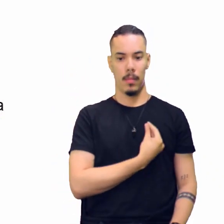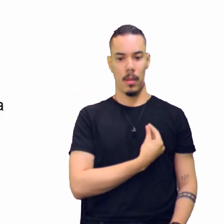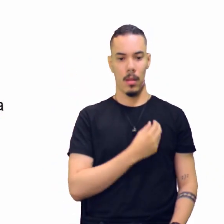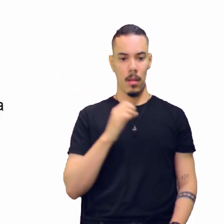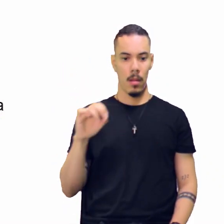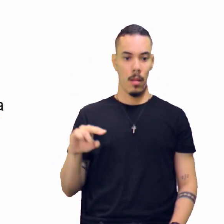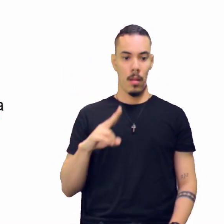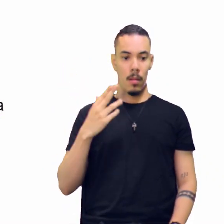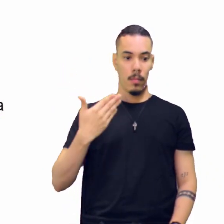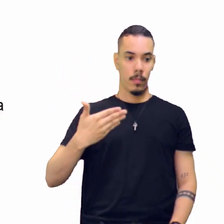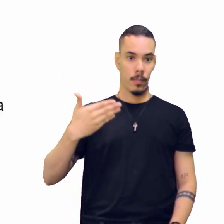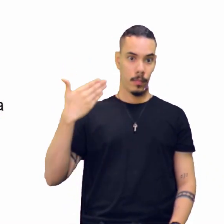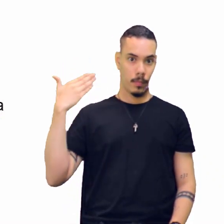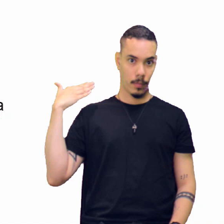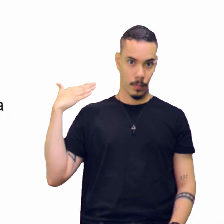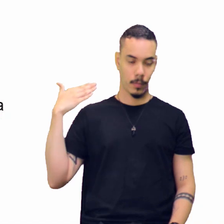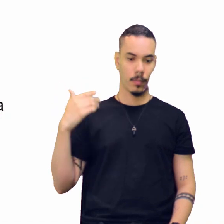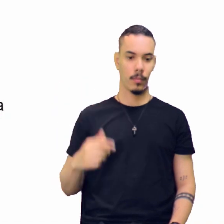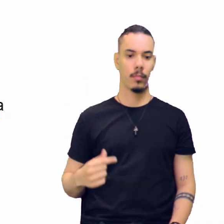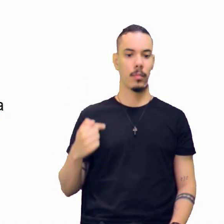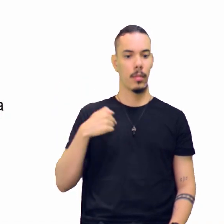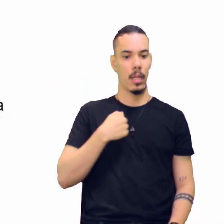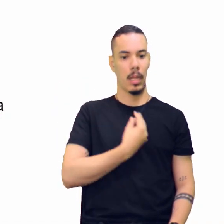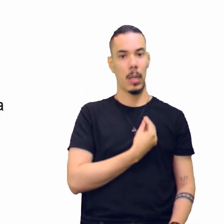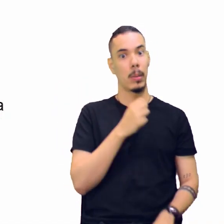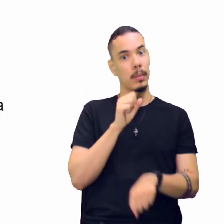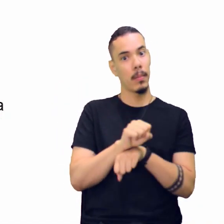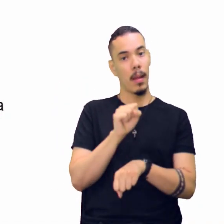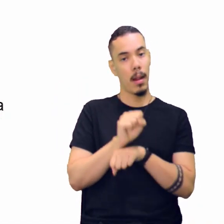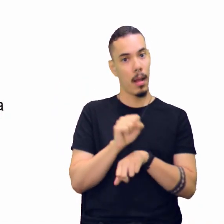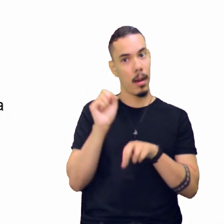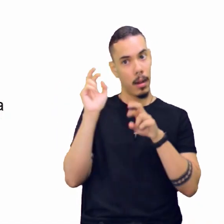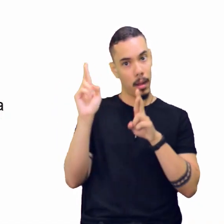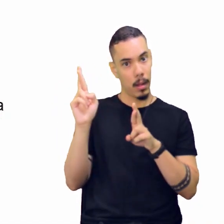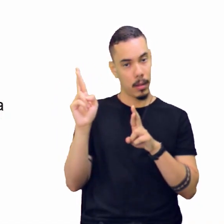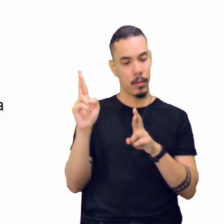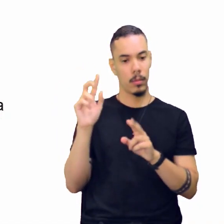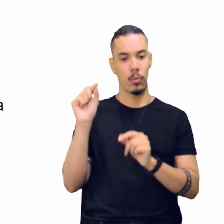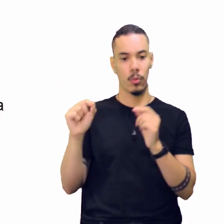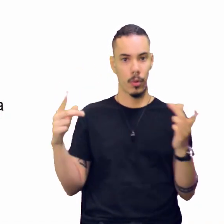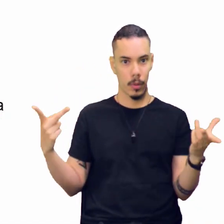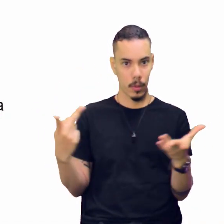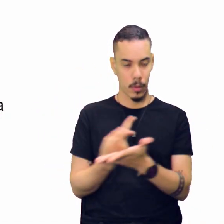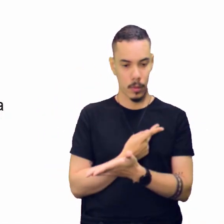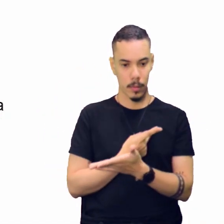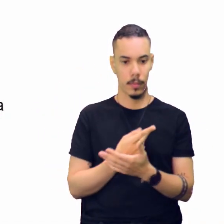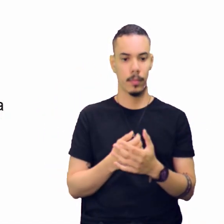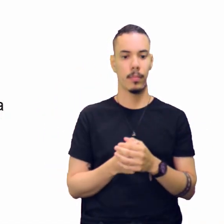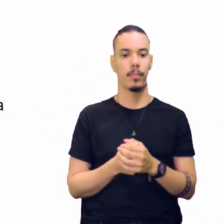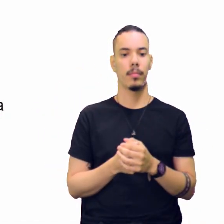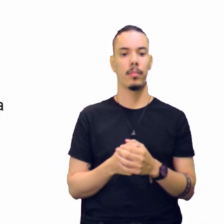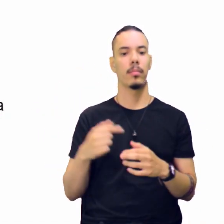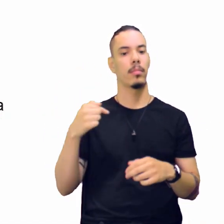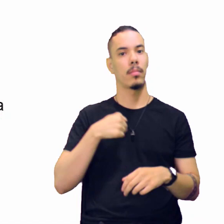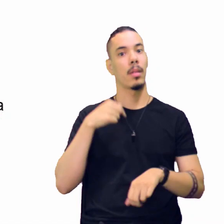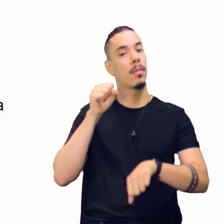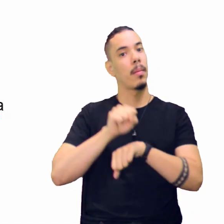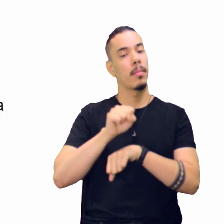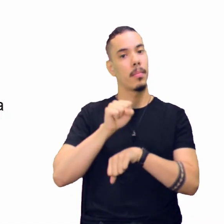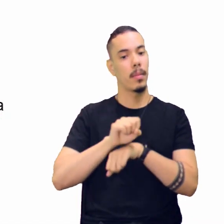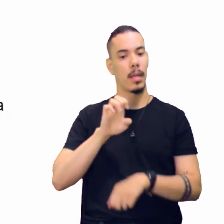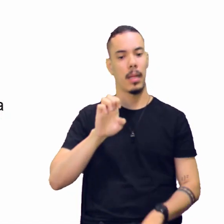ser do pretérito. Presente, eu esperarei, uma ação que vai acontecer. Eu